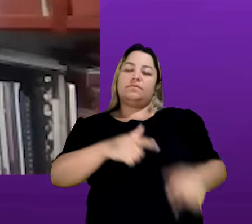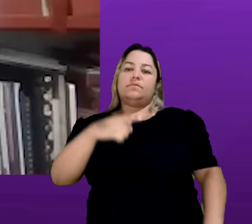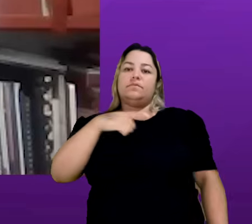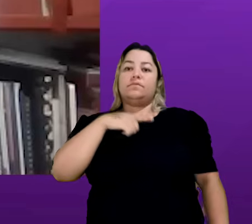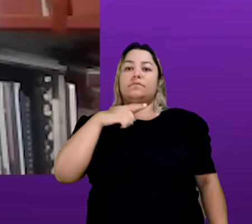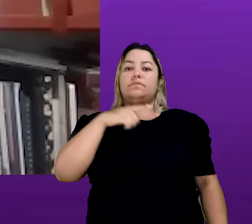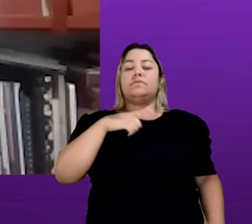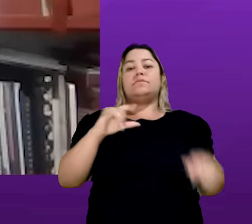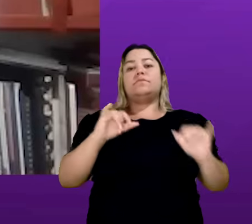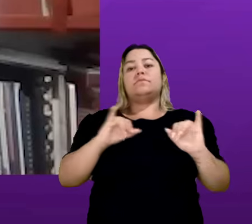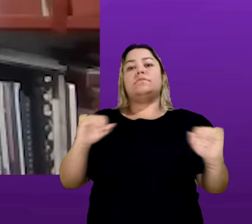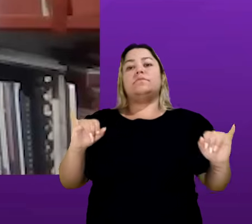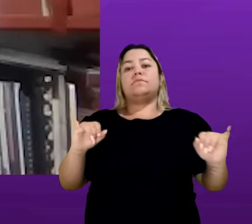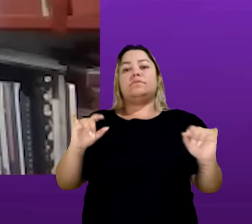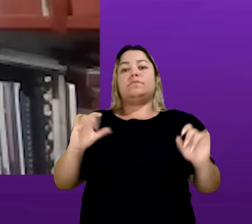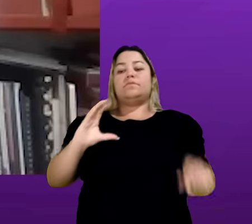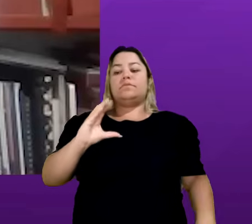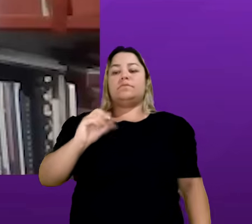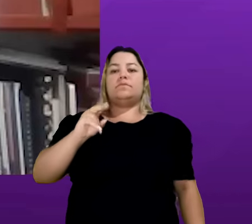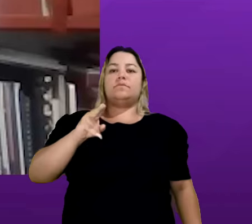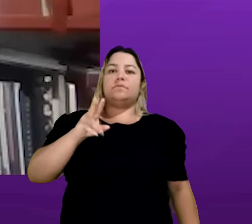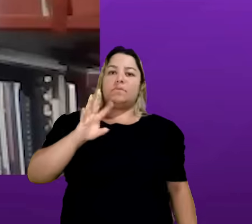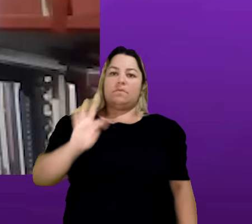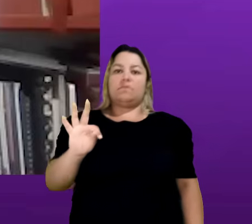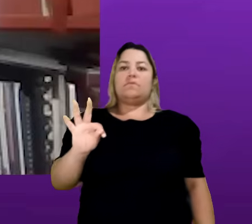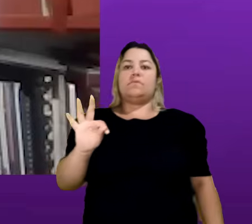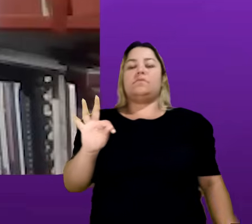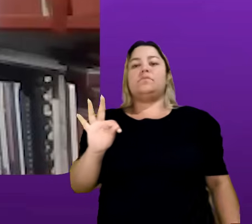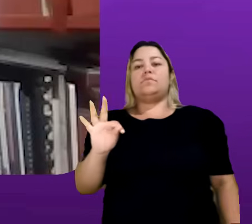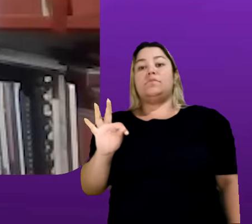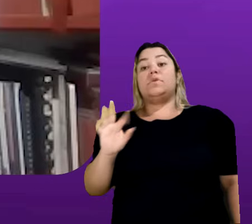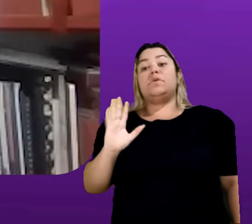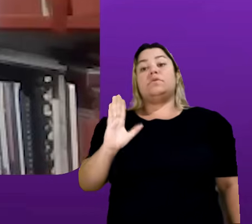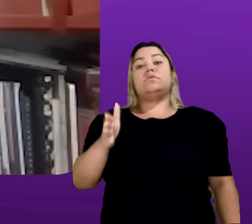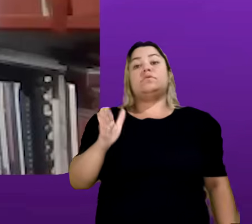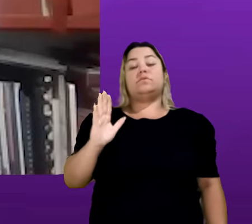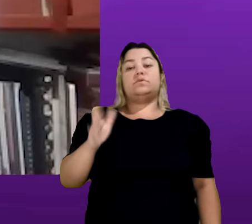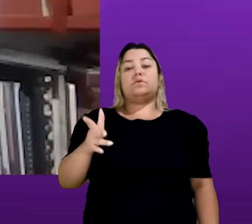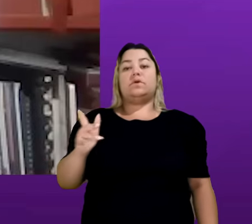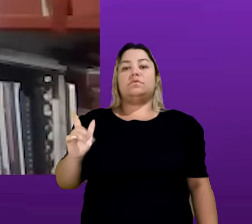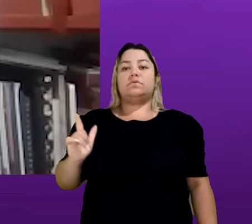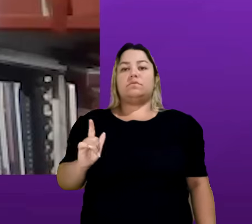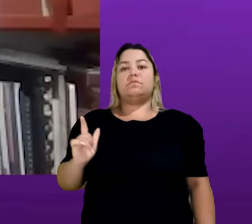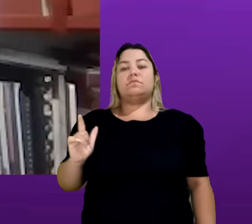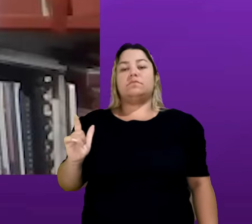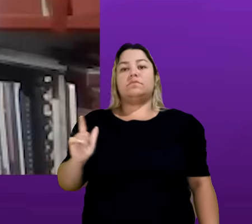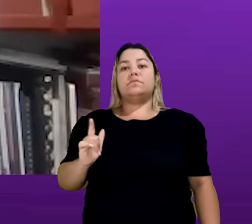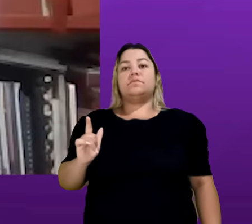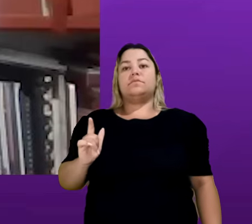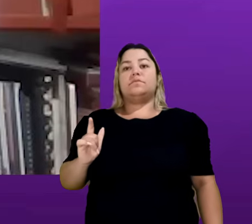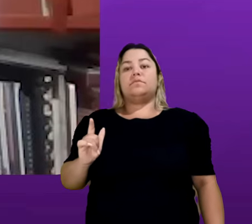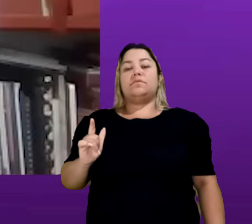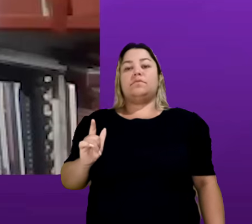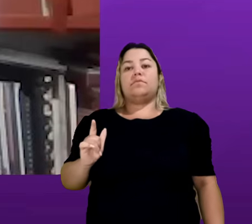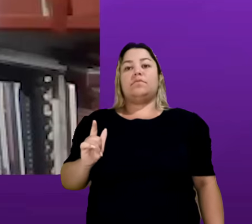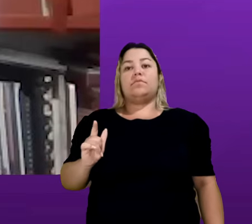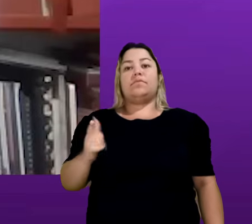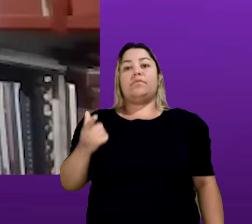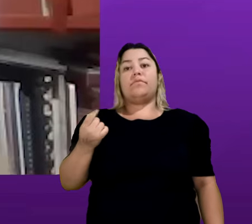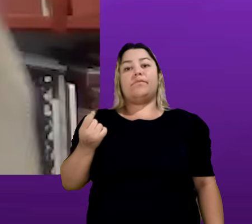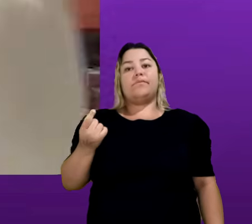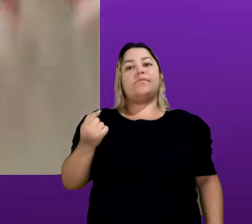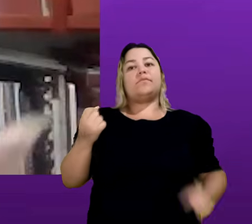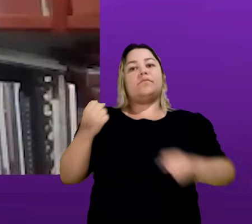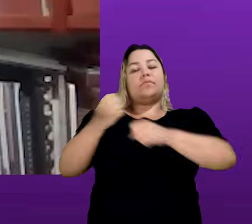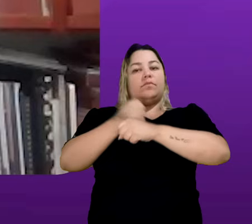na CUT que já tem, assim, acho que quase 20 anos de campanha. A